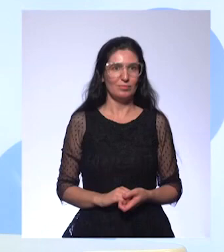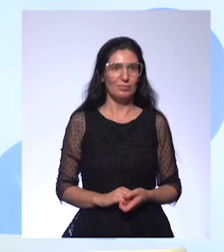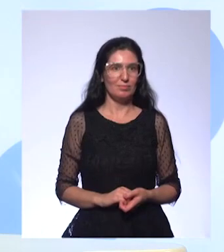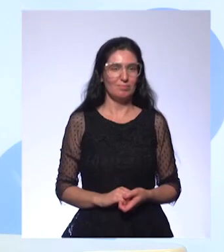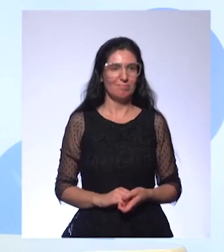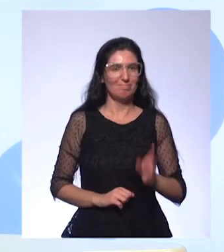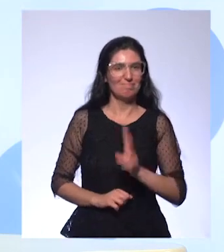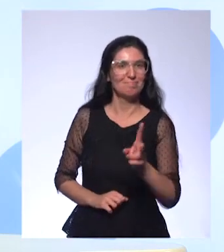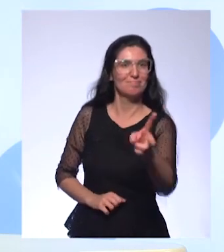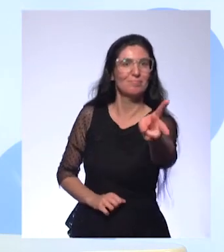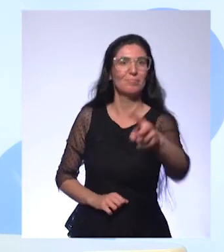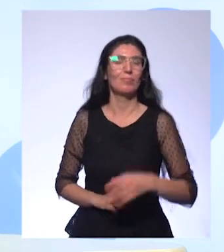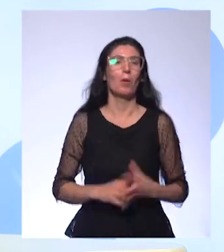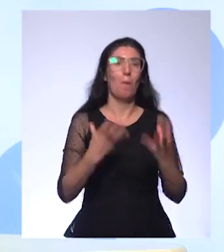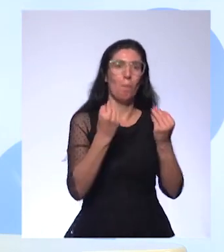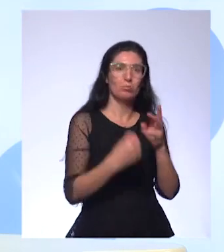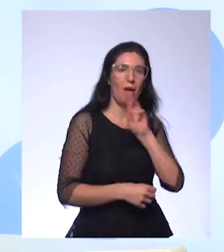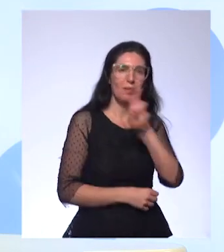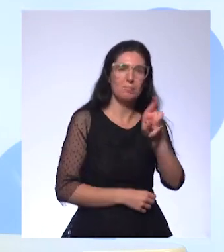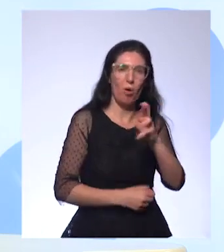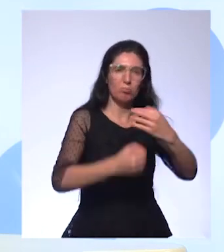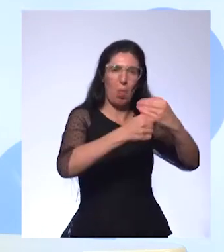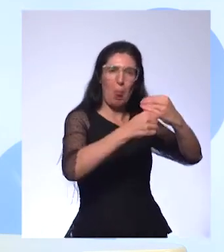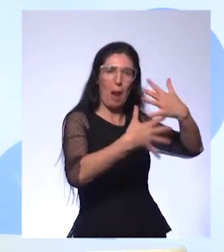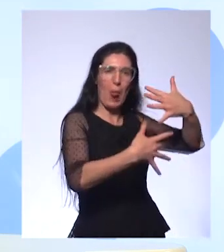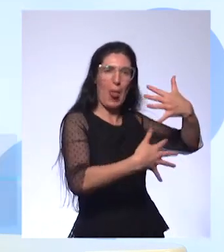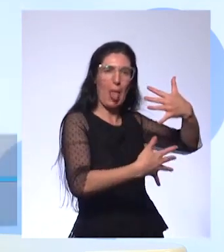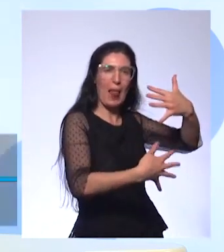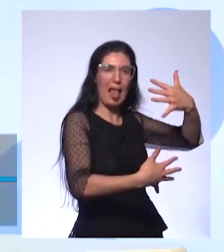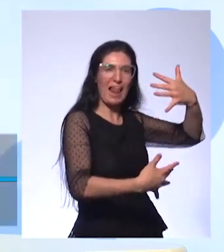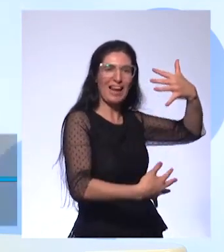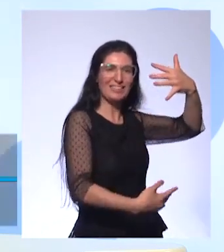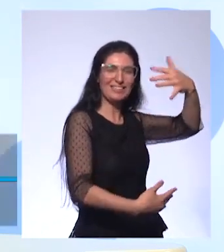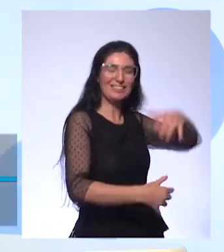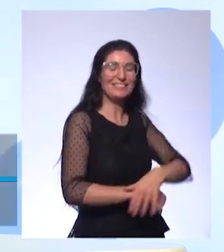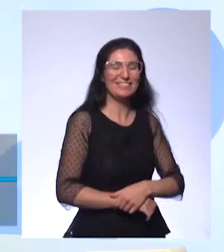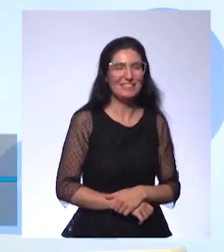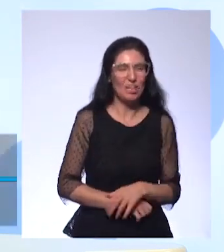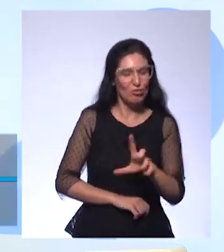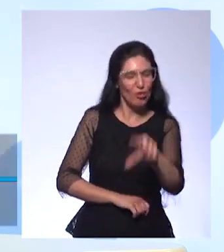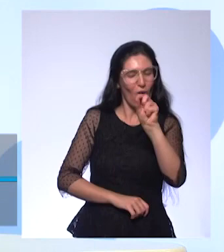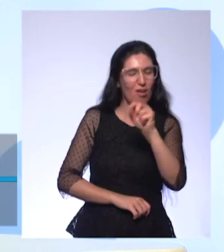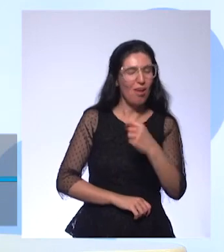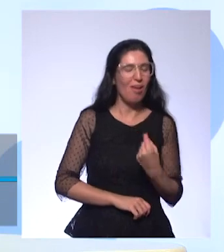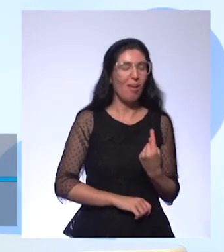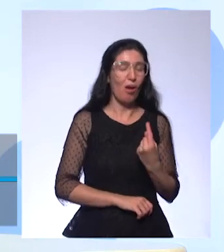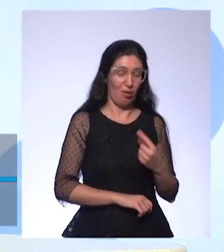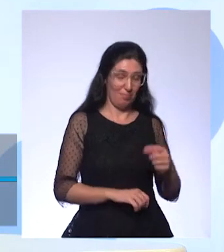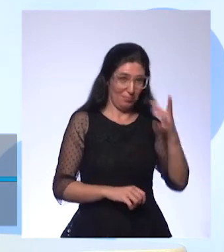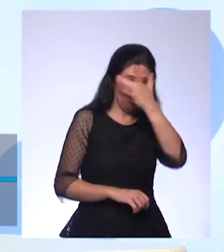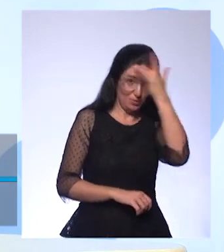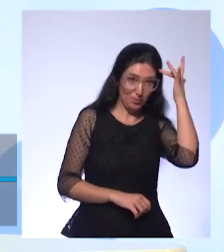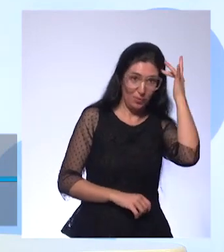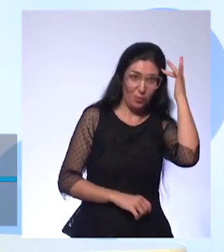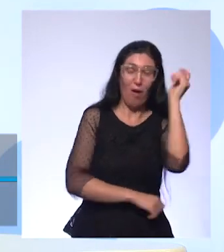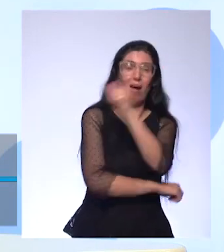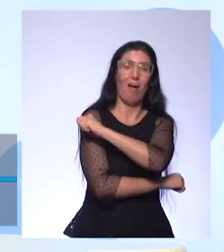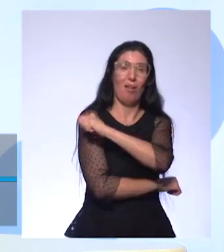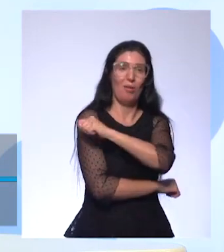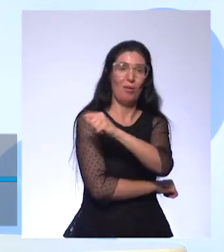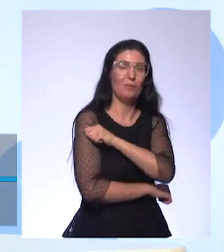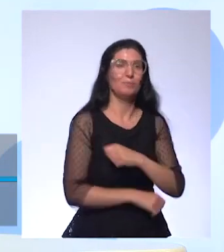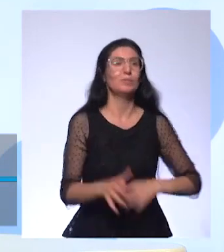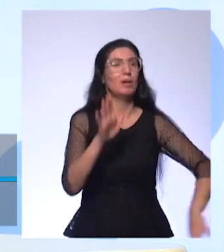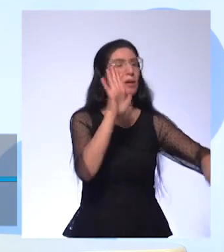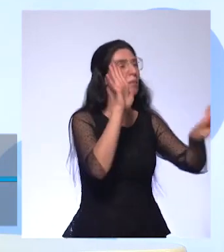Voltamos, muitas respostas aqui no nosso chat. Eu vou selecionar a resposta de uma estudante que está aqui representada pela